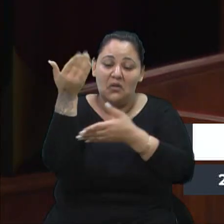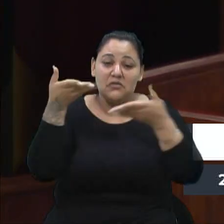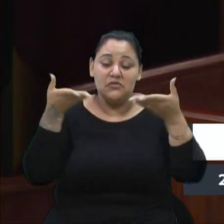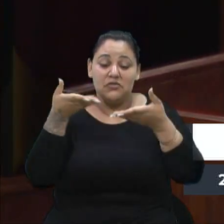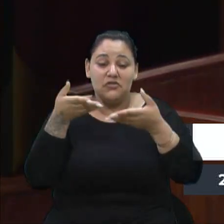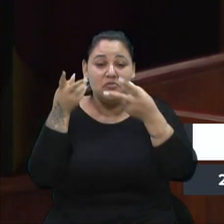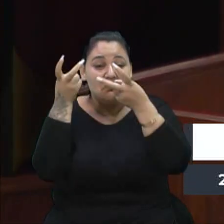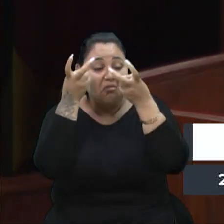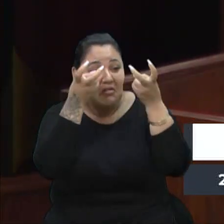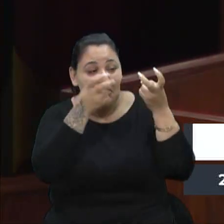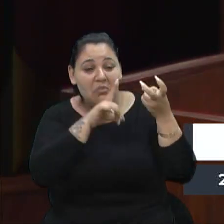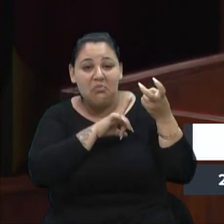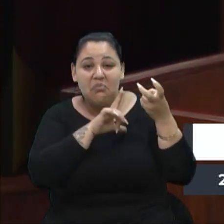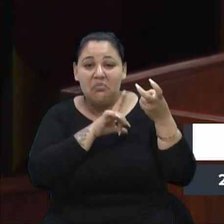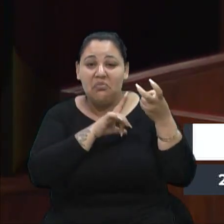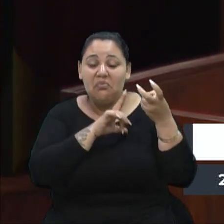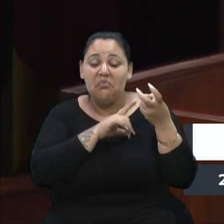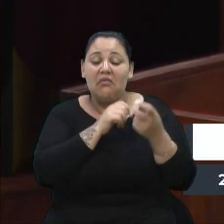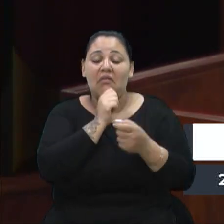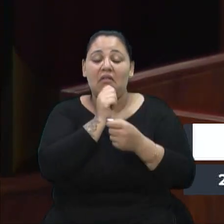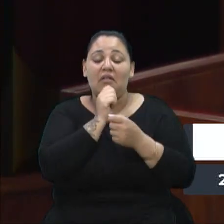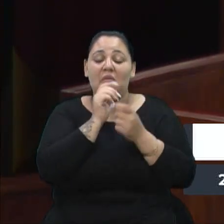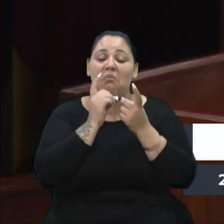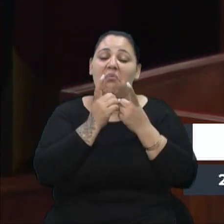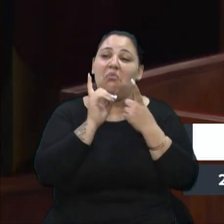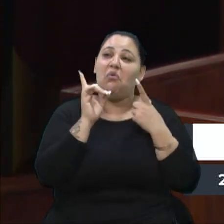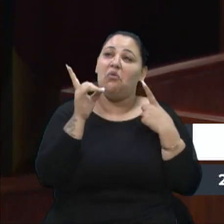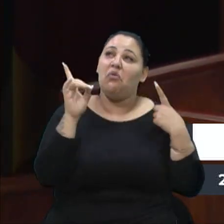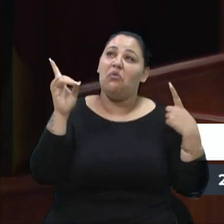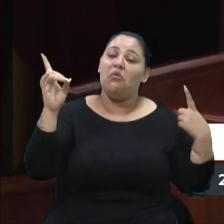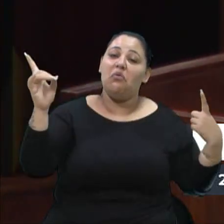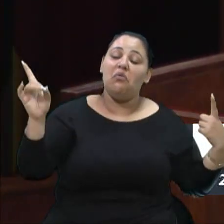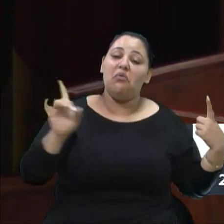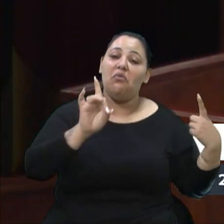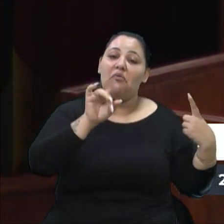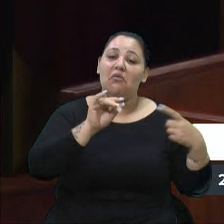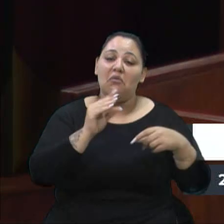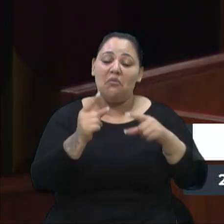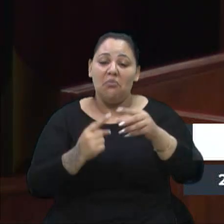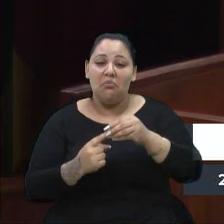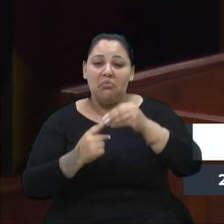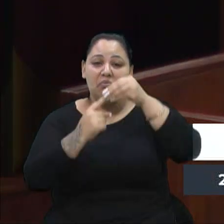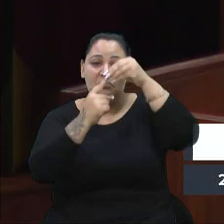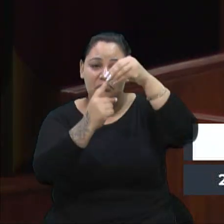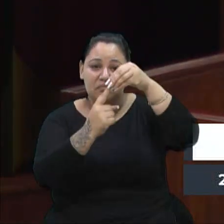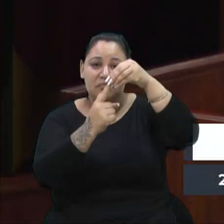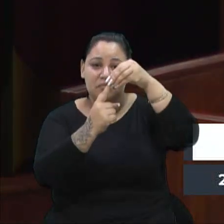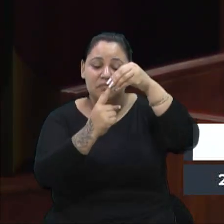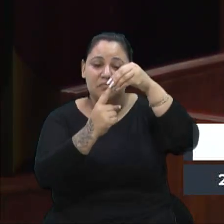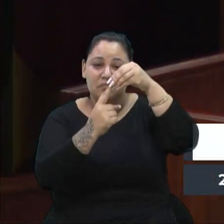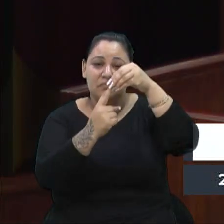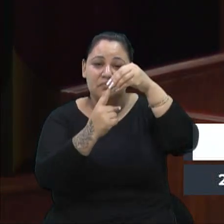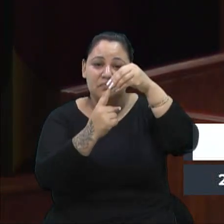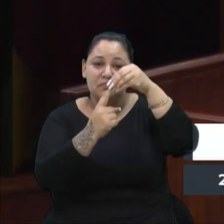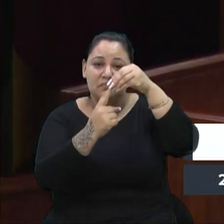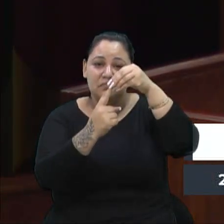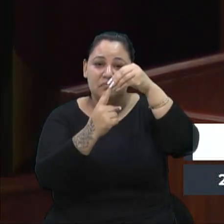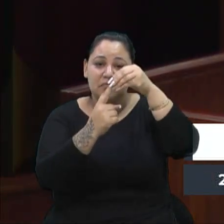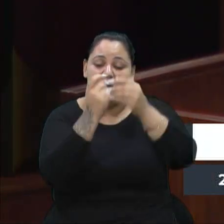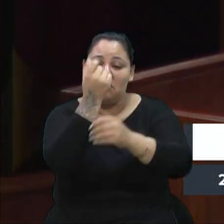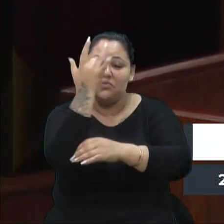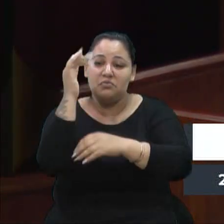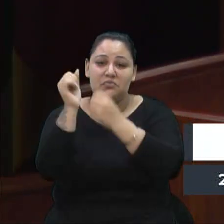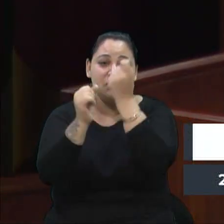muito distantes, né, de ser referência mundial na questão ambiental, onde é localizada a maior